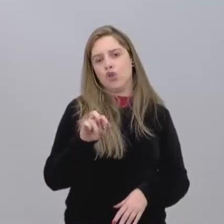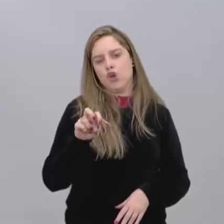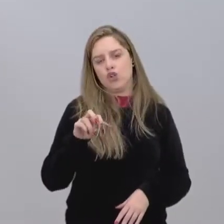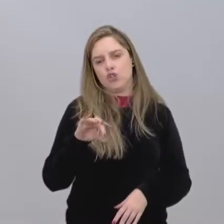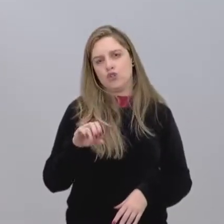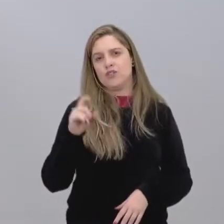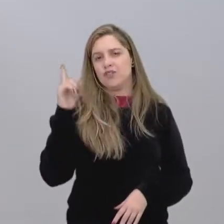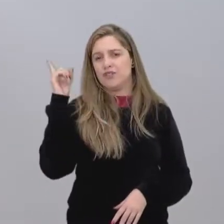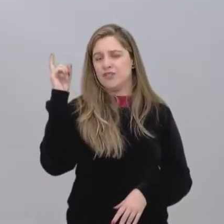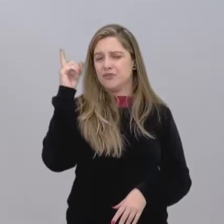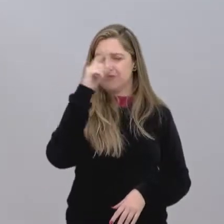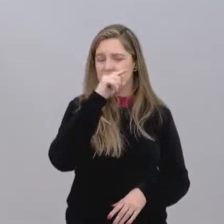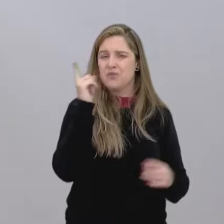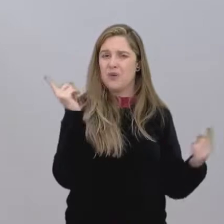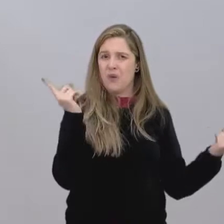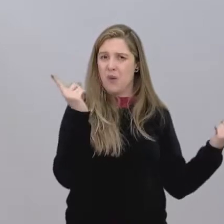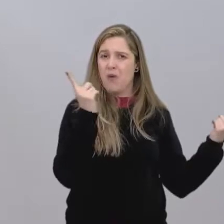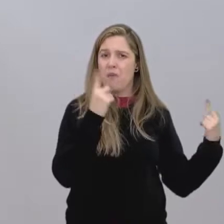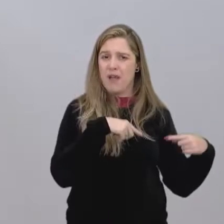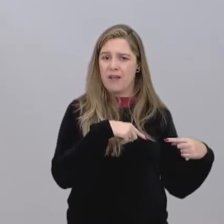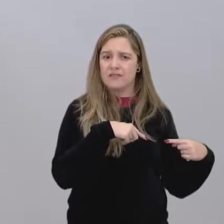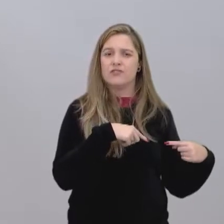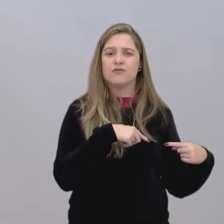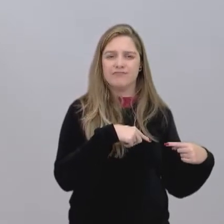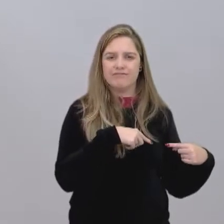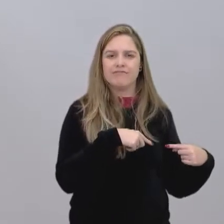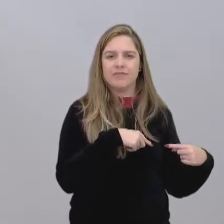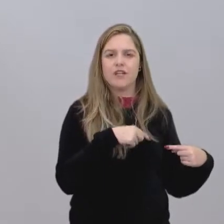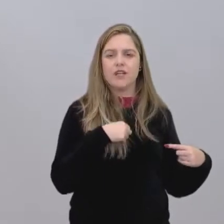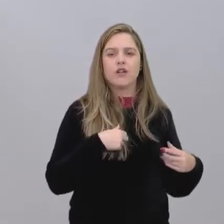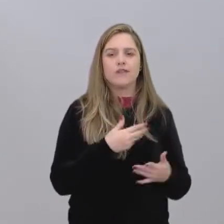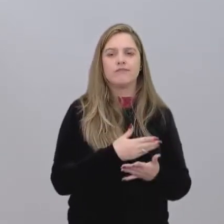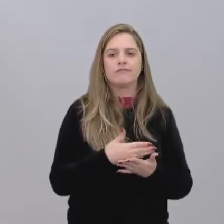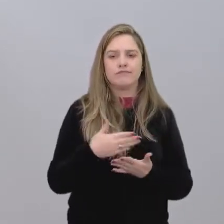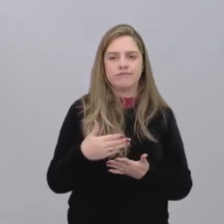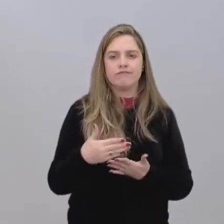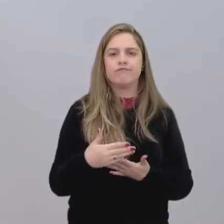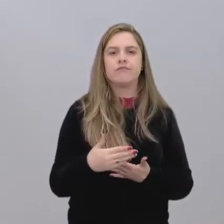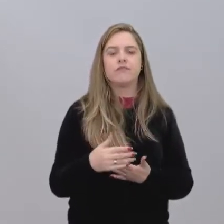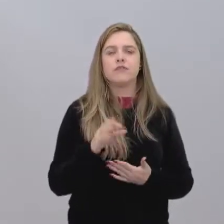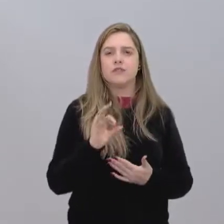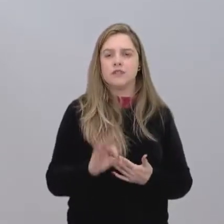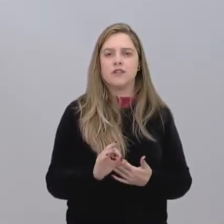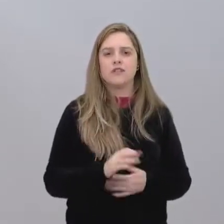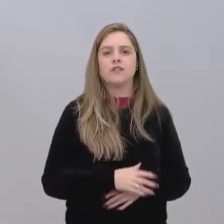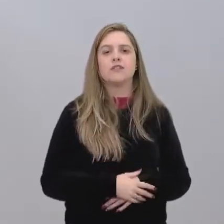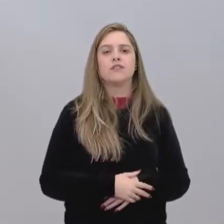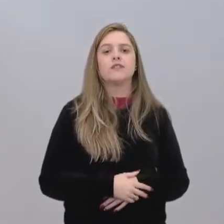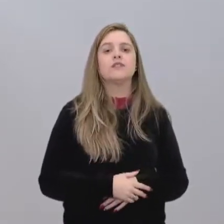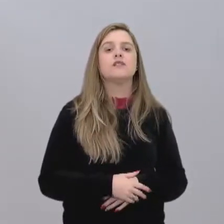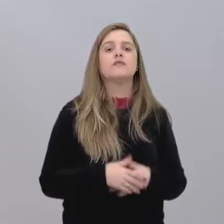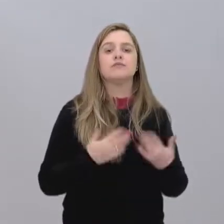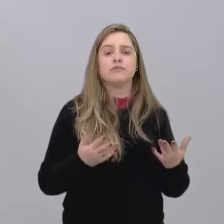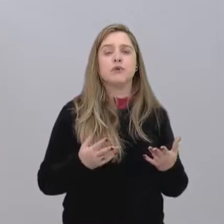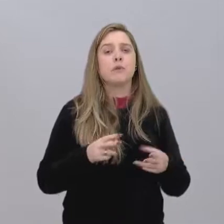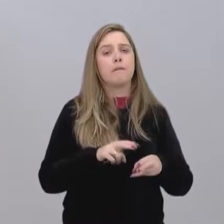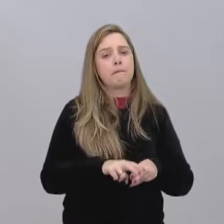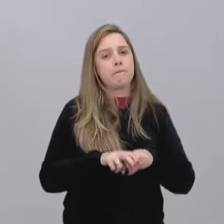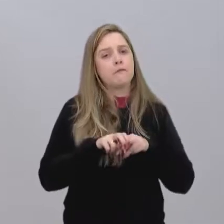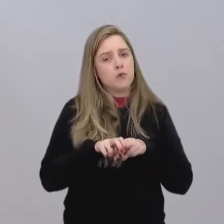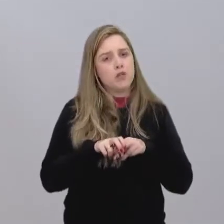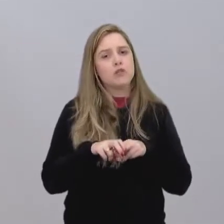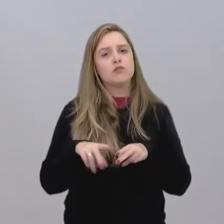o combate, então, desses insetos, se torna difícil o combate, então, dessas pragas. Então, por isso,